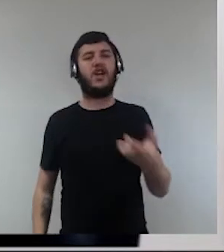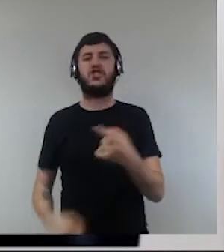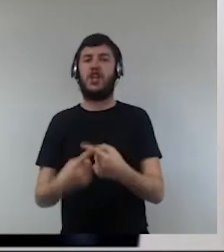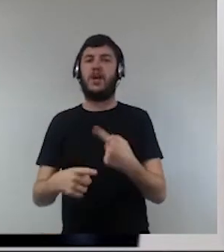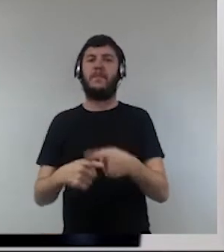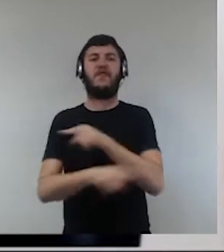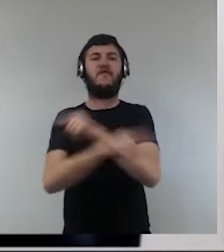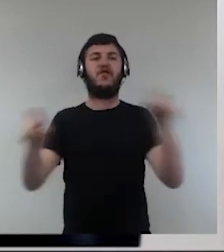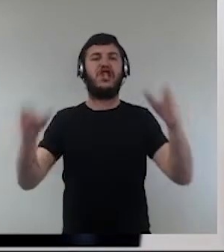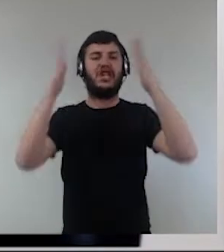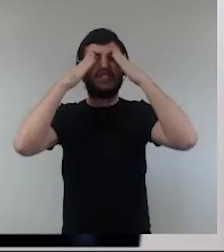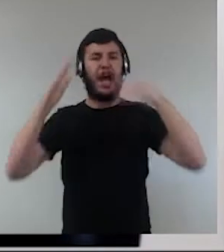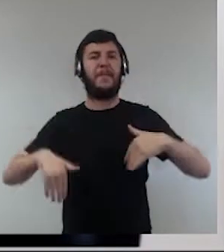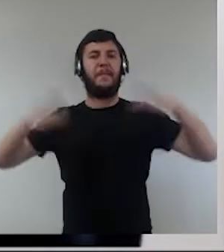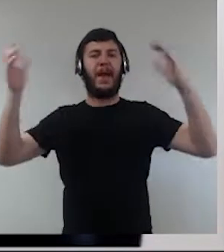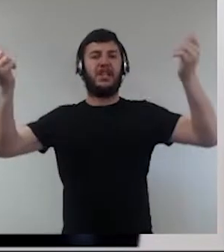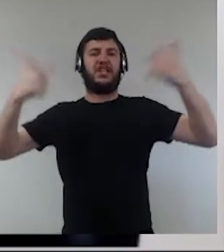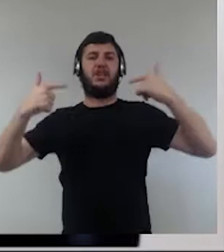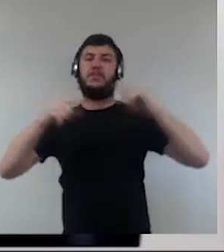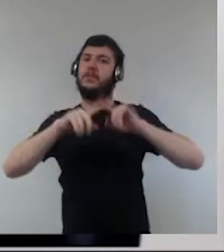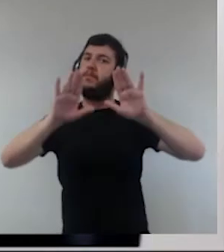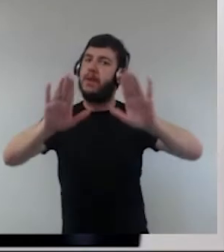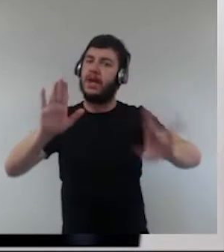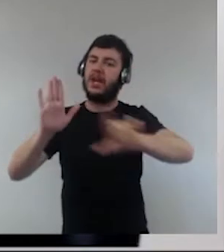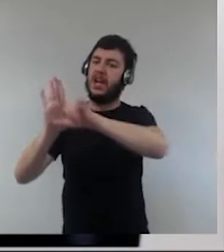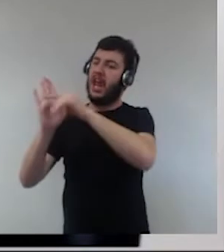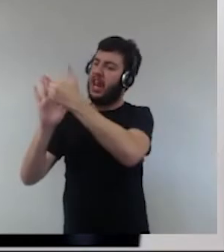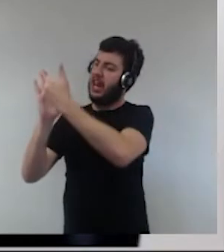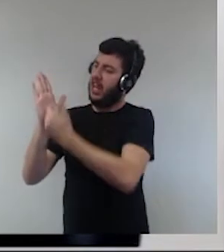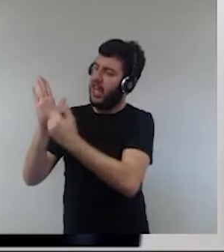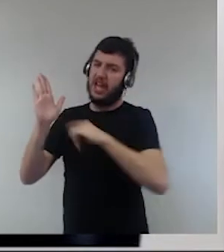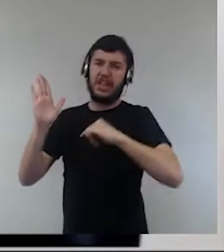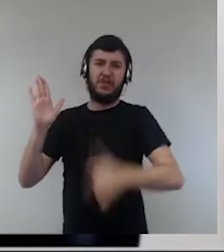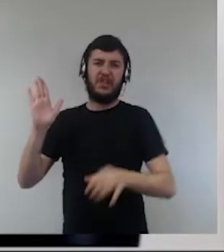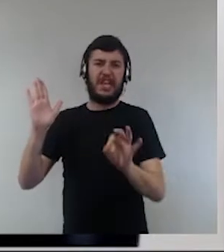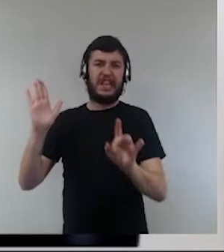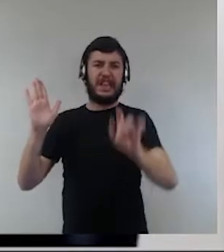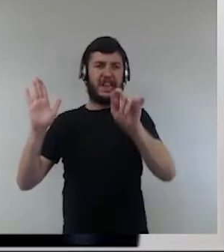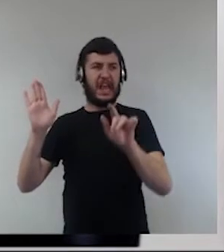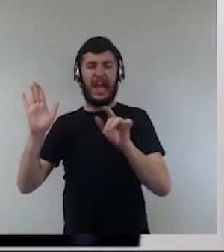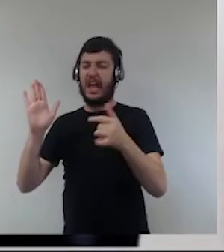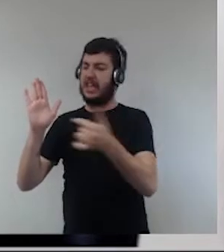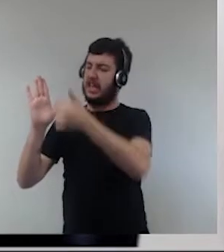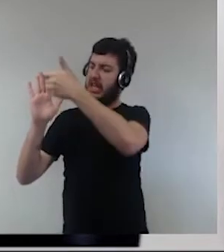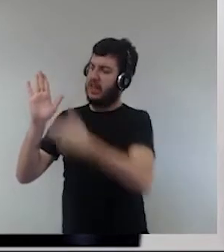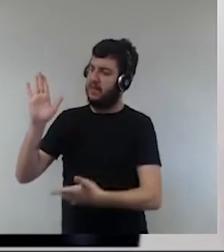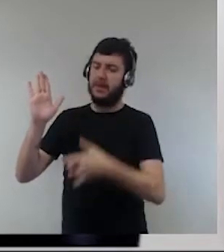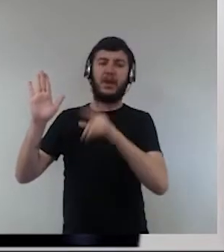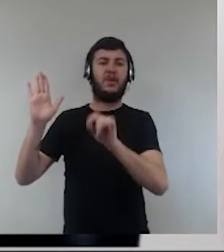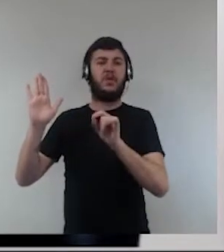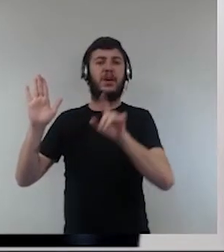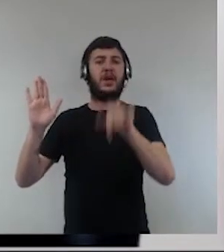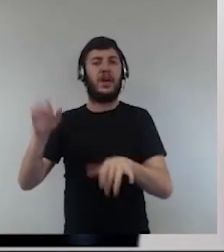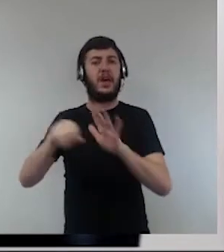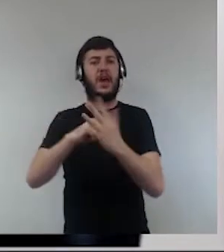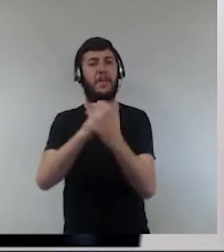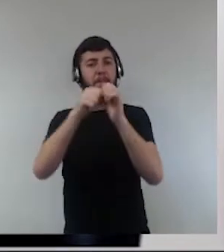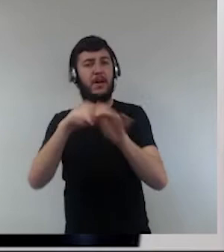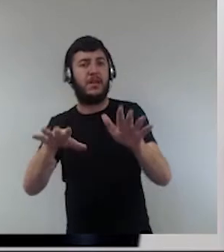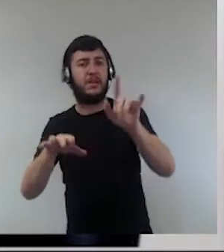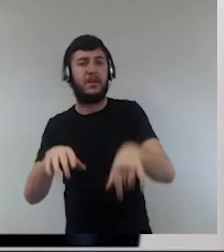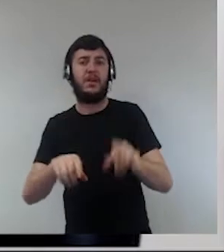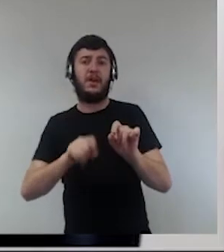do que eu, mas lá na lei nós não encontramos brecha para a arguição dessa situação pandêmica